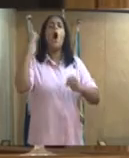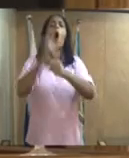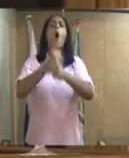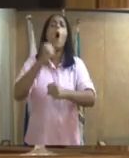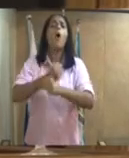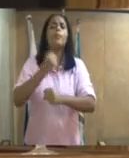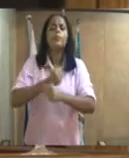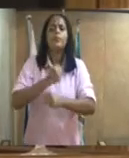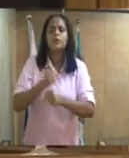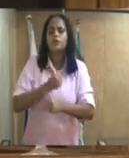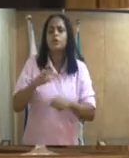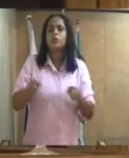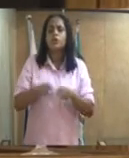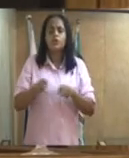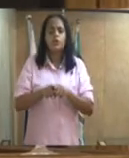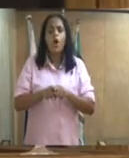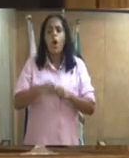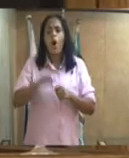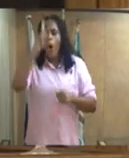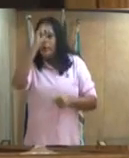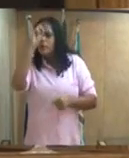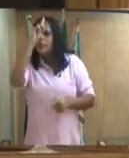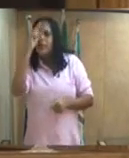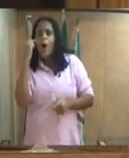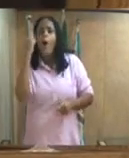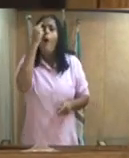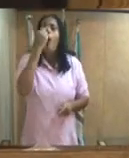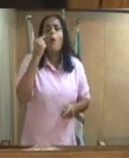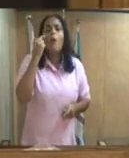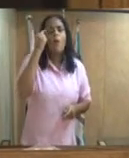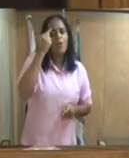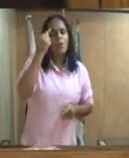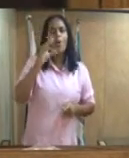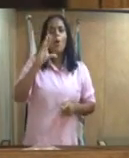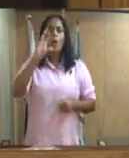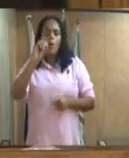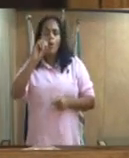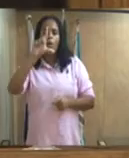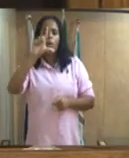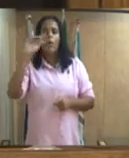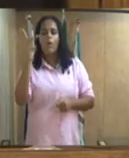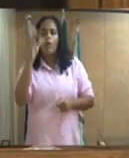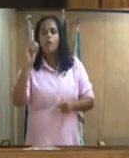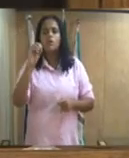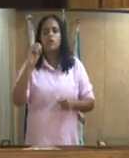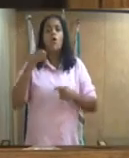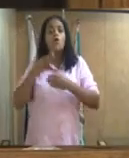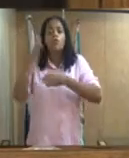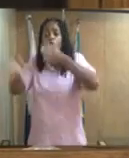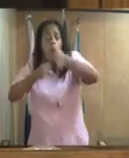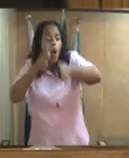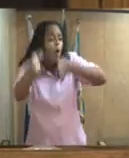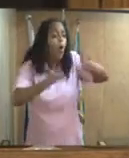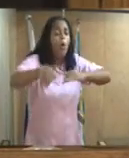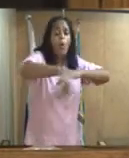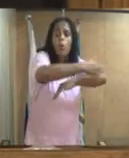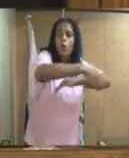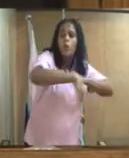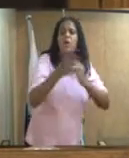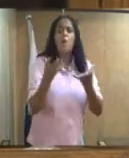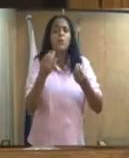do Olho, que foi um compromisso assumido pelo prefeito, fui para as ruas, muitos